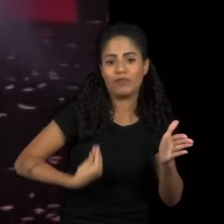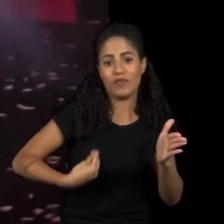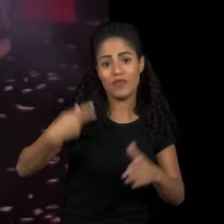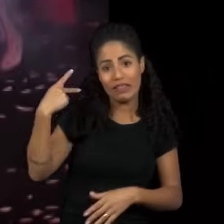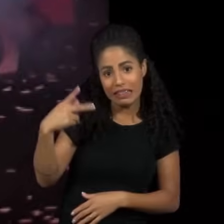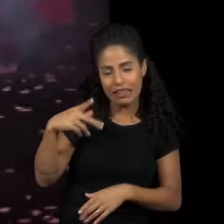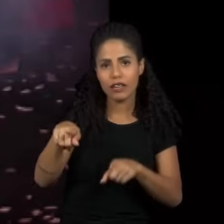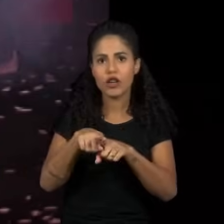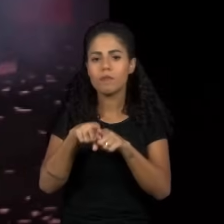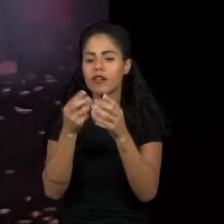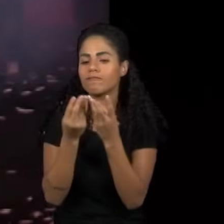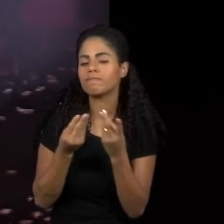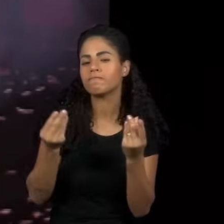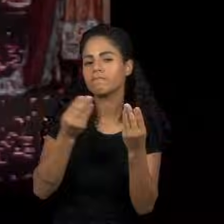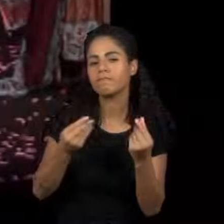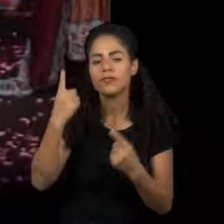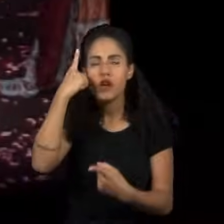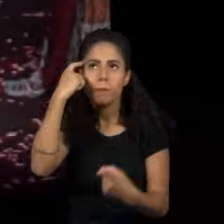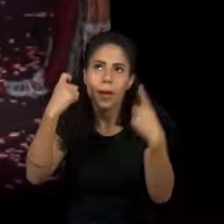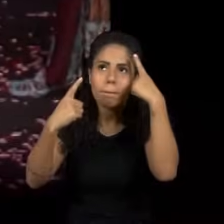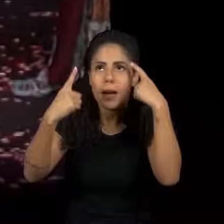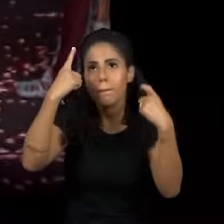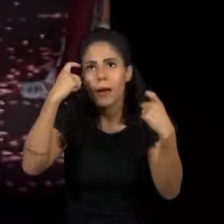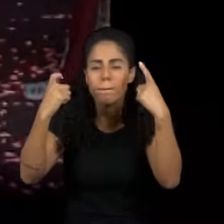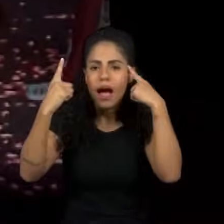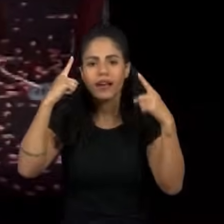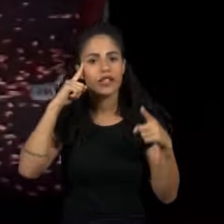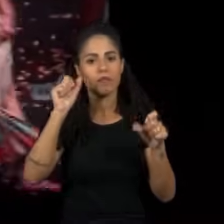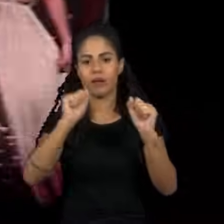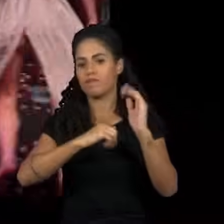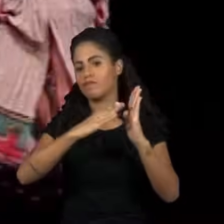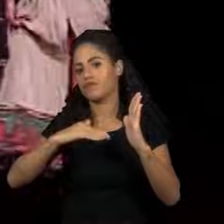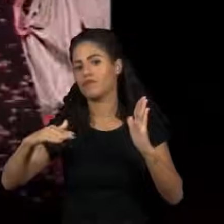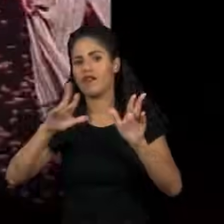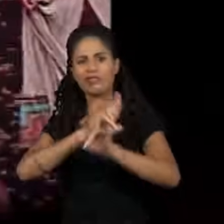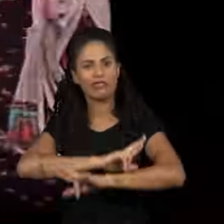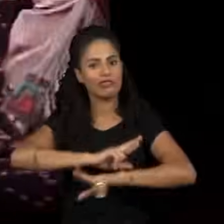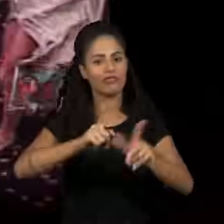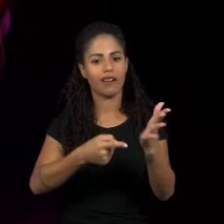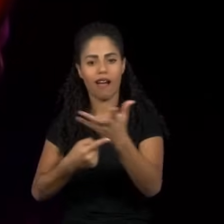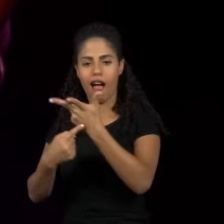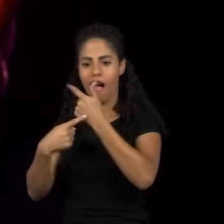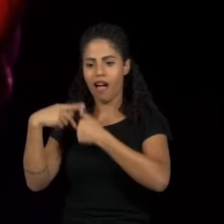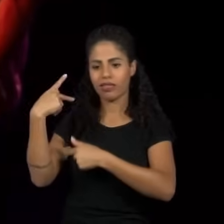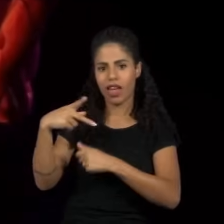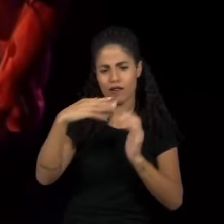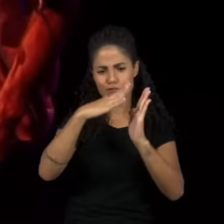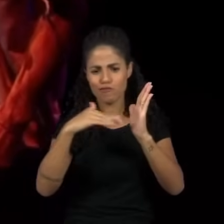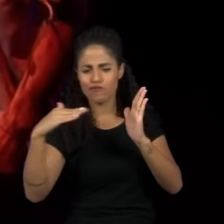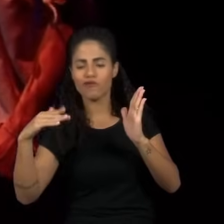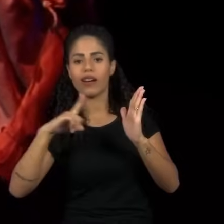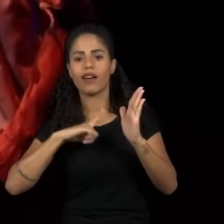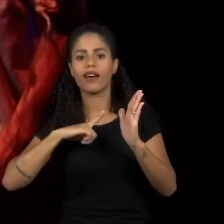A sensibilidade, criatividade e sofisticada qualidade artística e estética que Capella imprimia aos